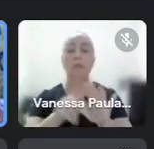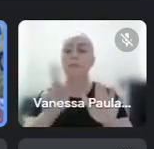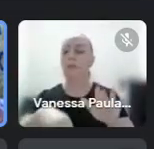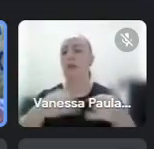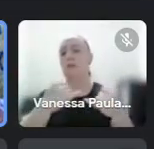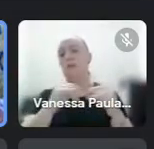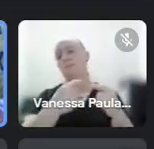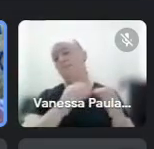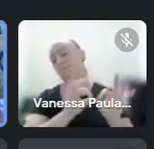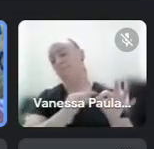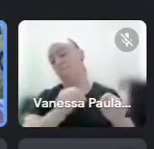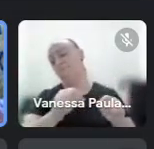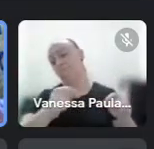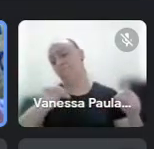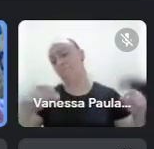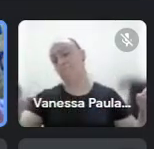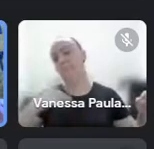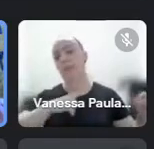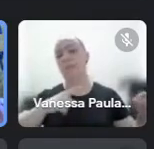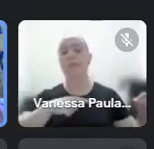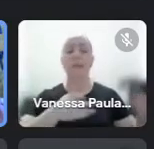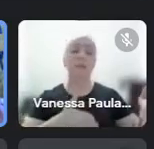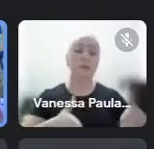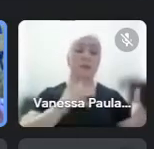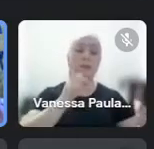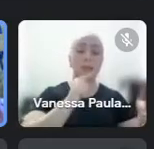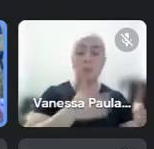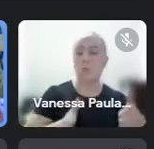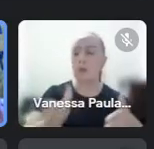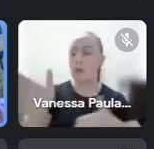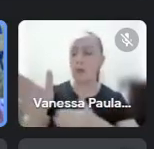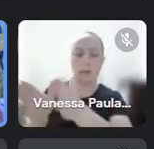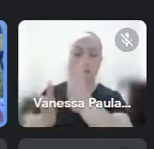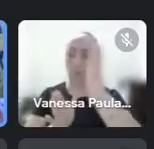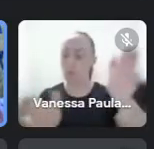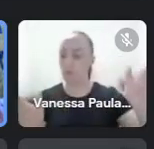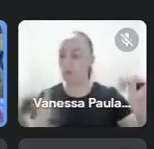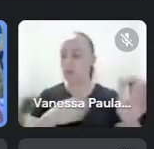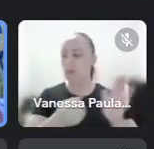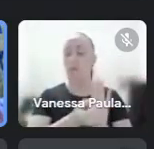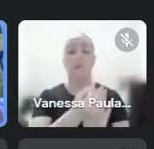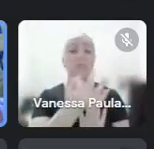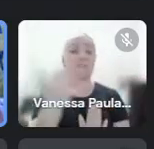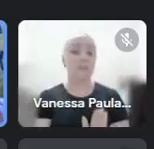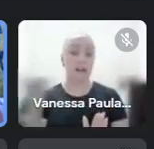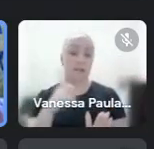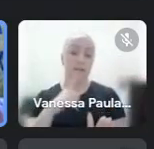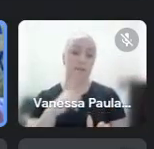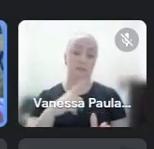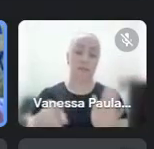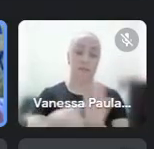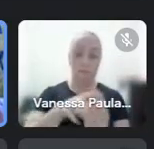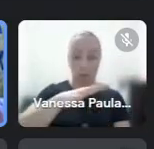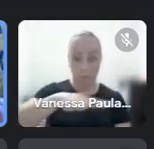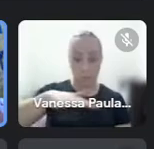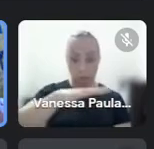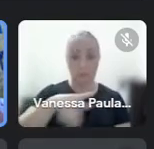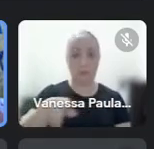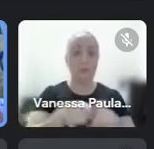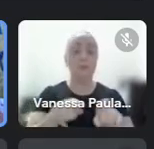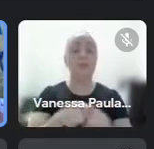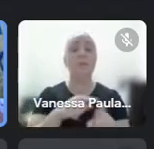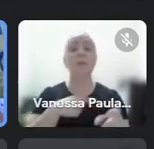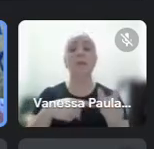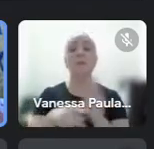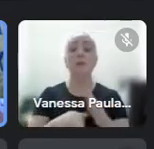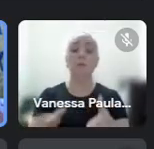rios por todos os cantos, né? A bacia do rio Itacaiunas ela é imensa. O rio Paraopebas vai desaguar